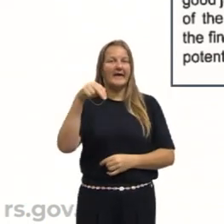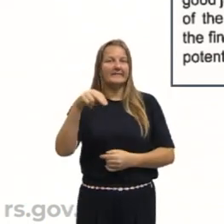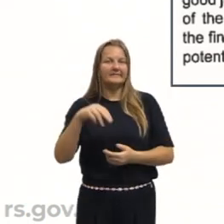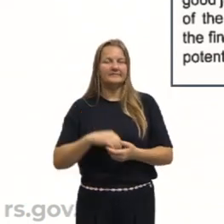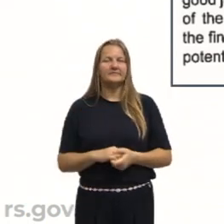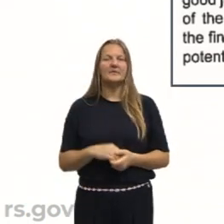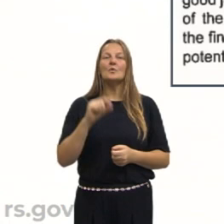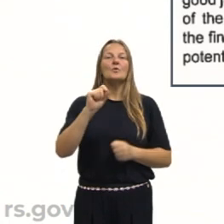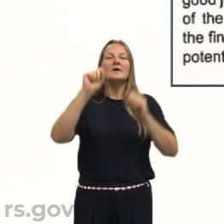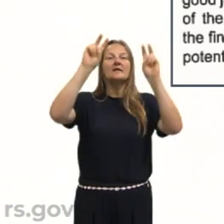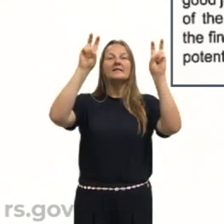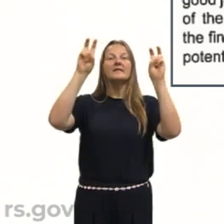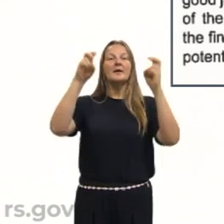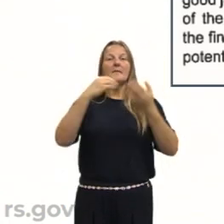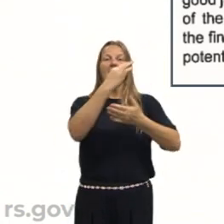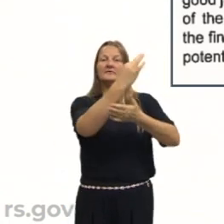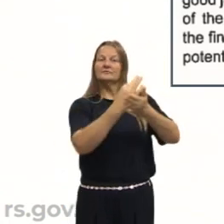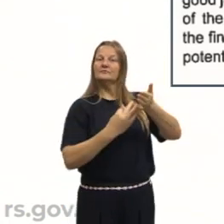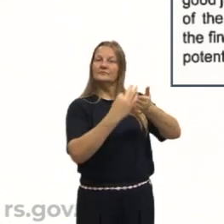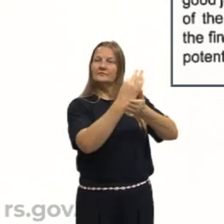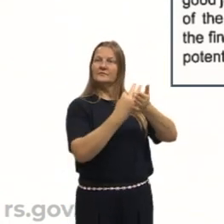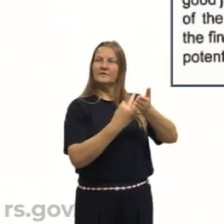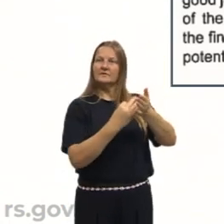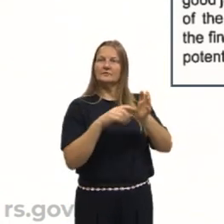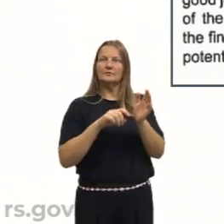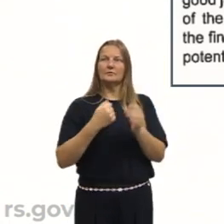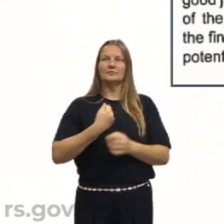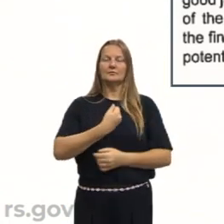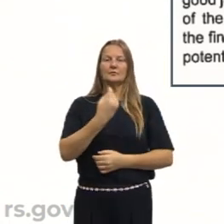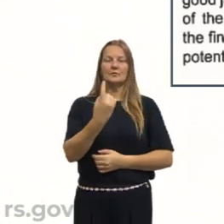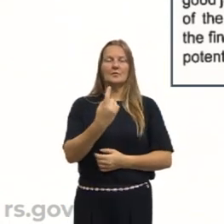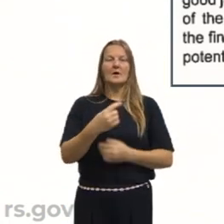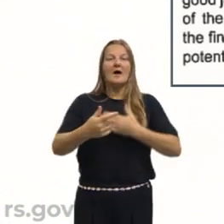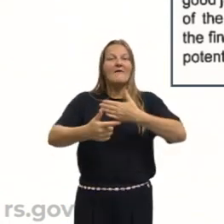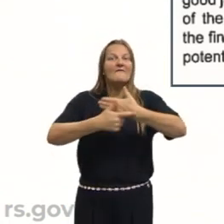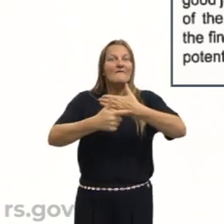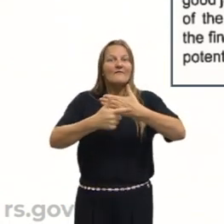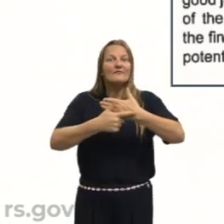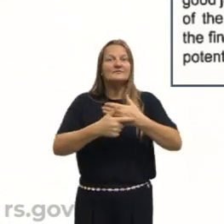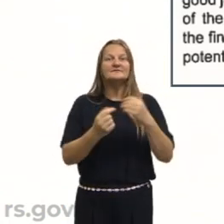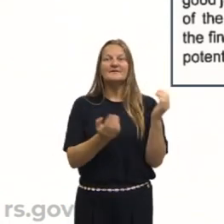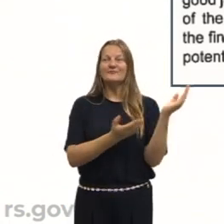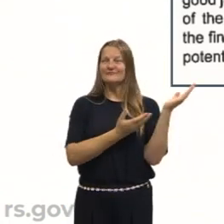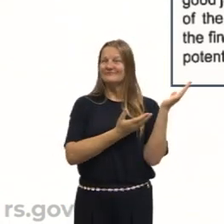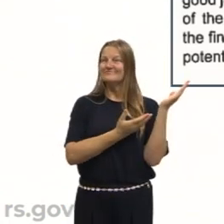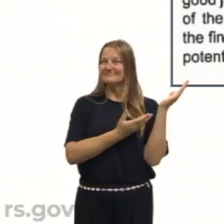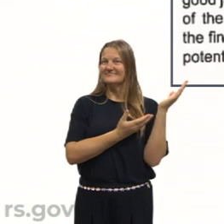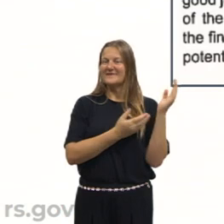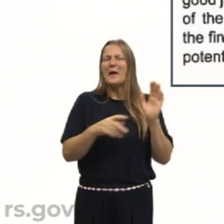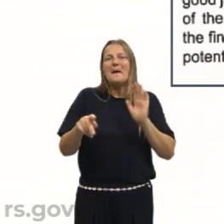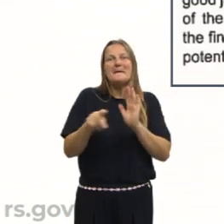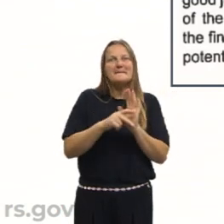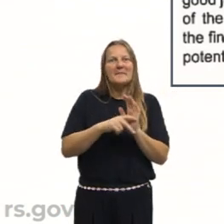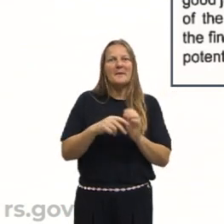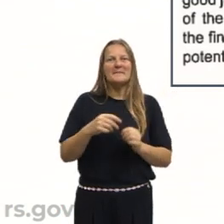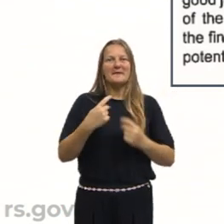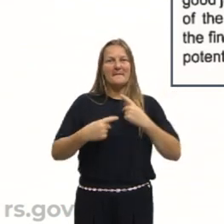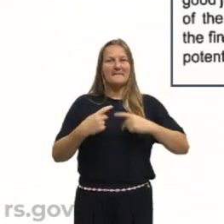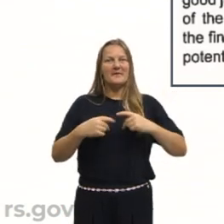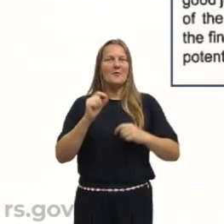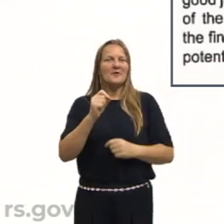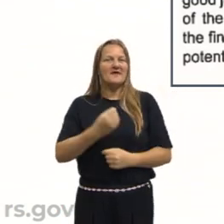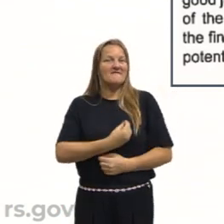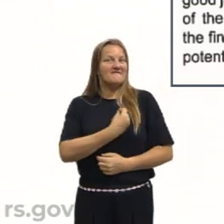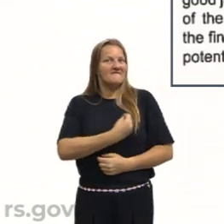o tema dessa questão qual era o tema dessa questão era o papel da Jane Austen né Que que aconteceu na vida